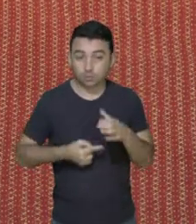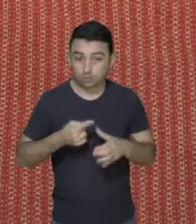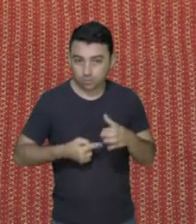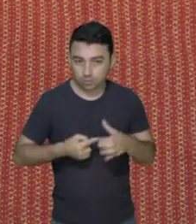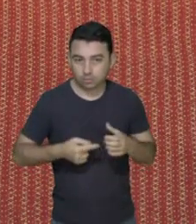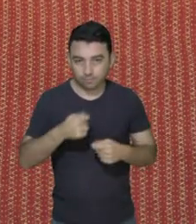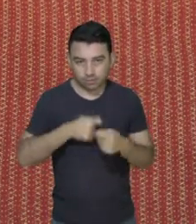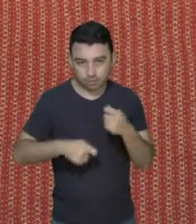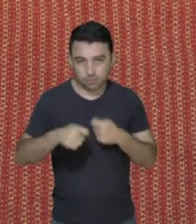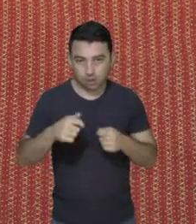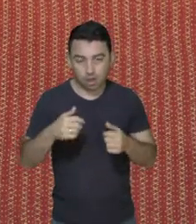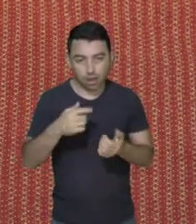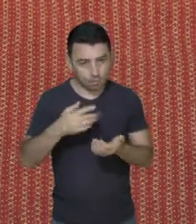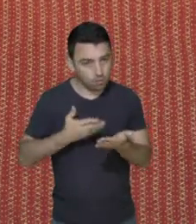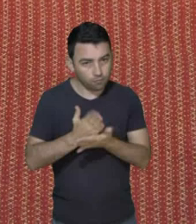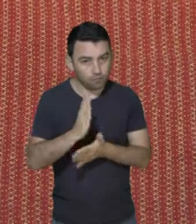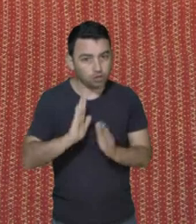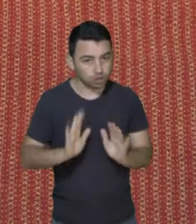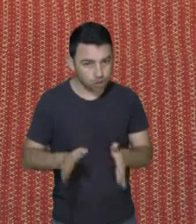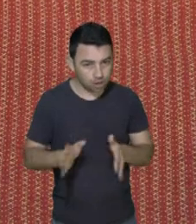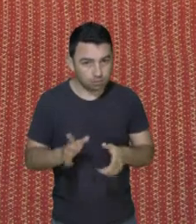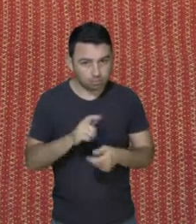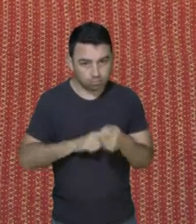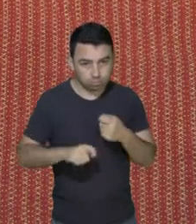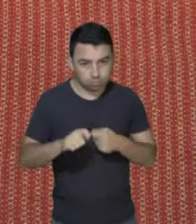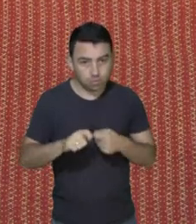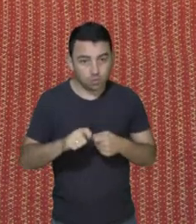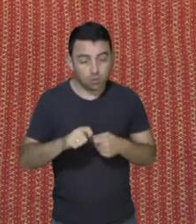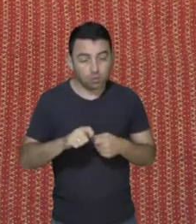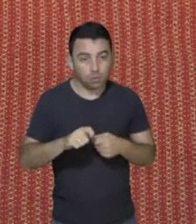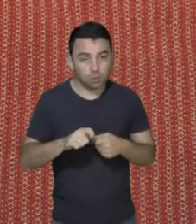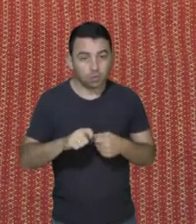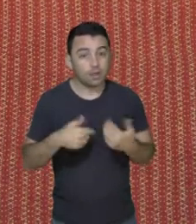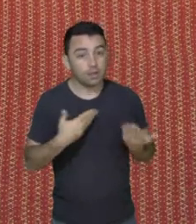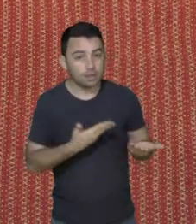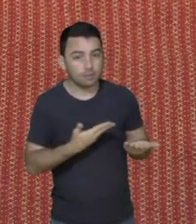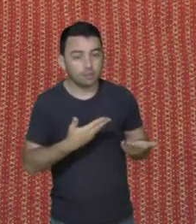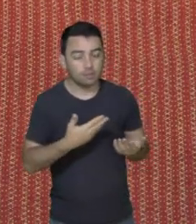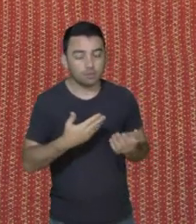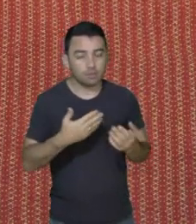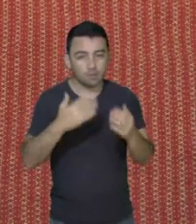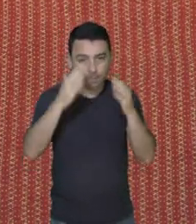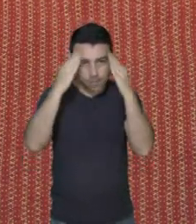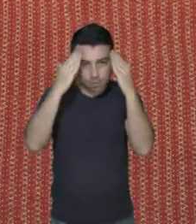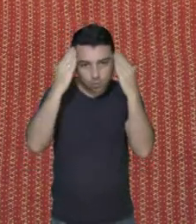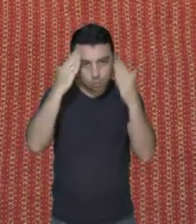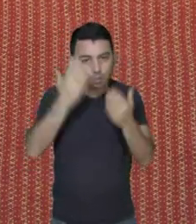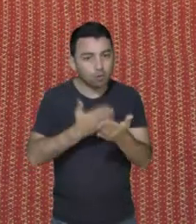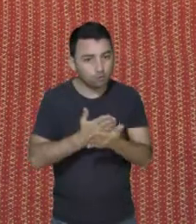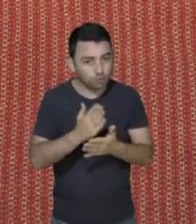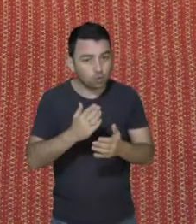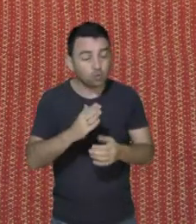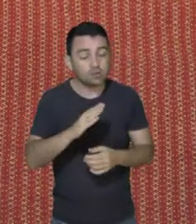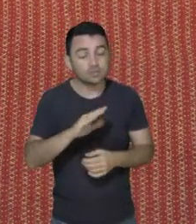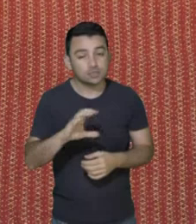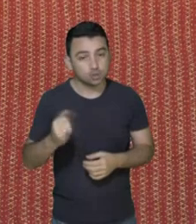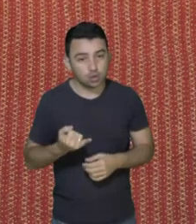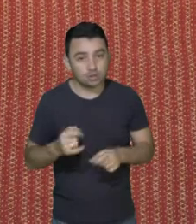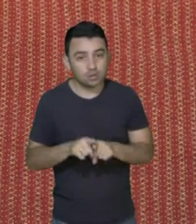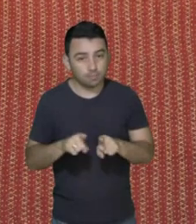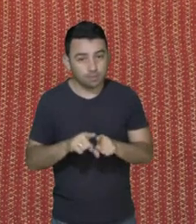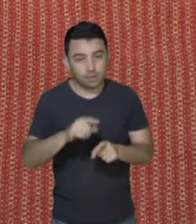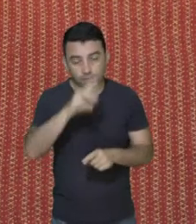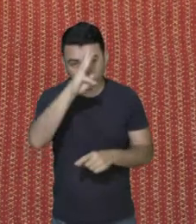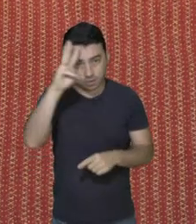concordo. Nós aprovamos na Comissão de Finanças, o deputado Milton aprovou na Comissão de Constituição e Justiça, o deputado Vonley Weber aprovou na Comissão de Trabalho,